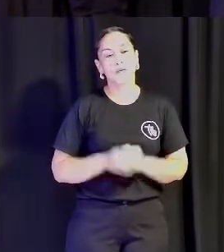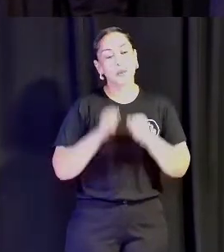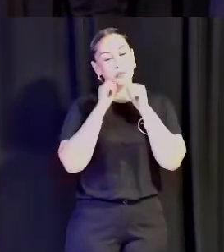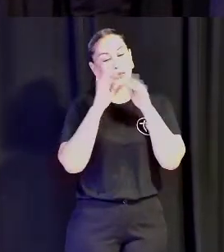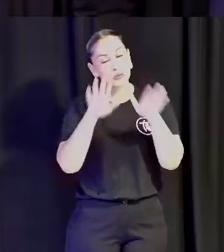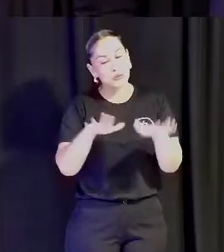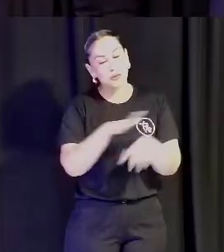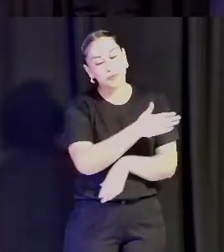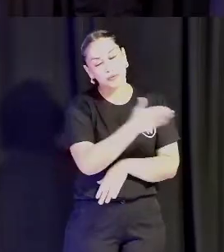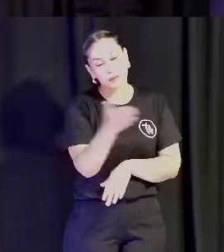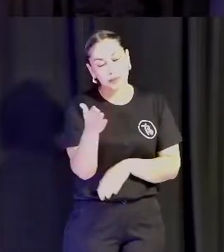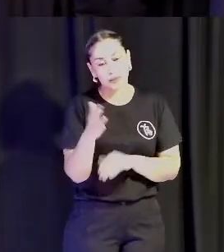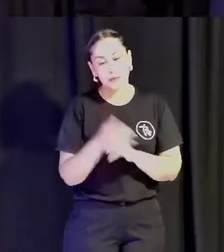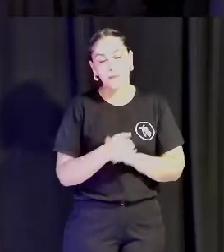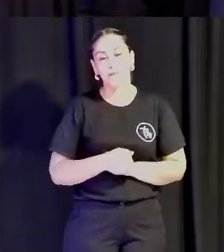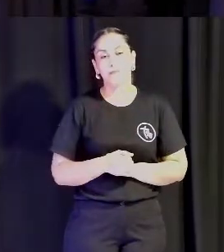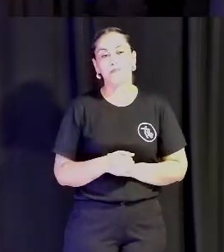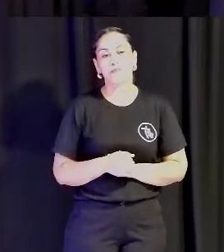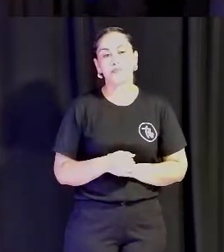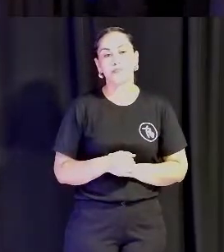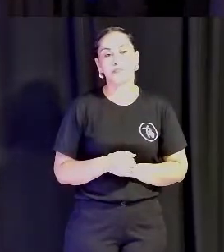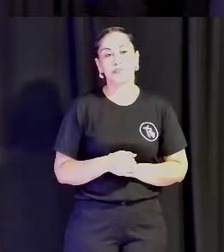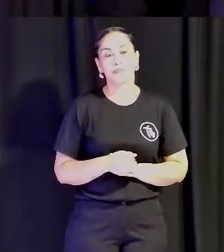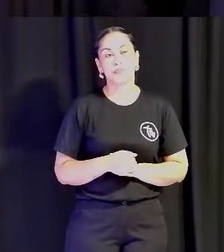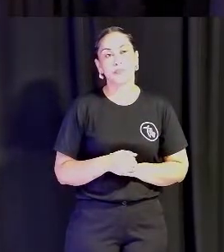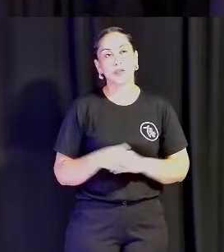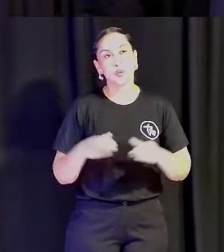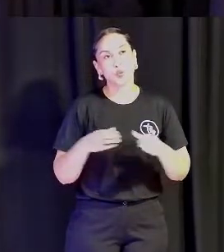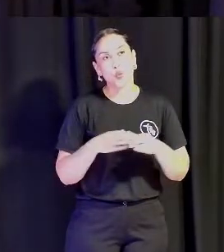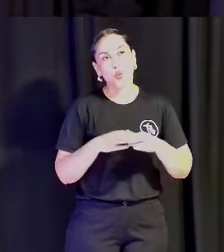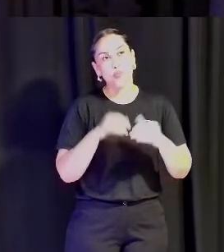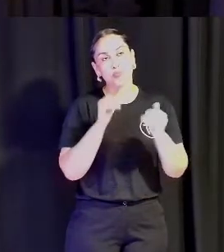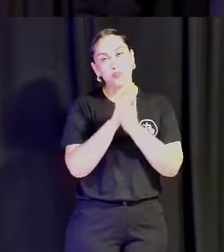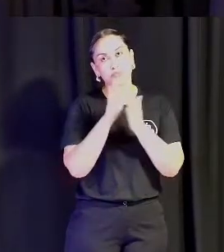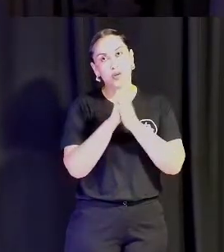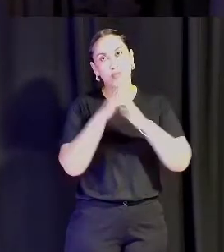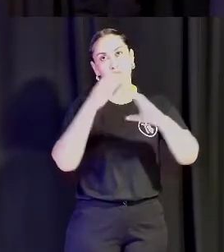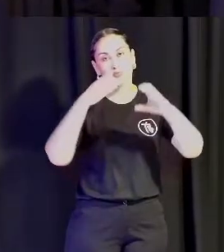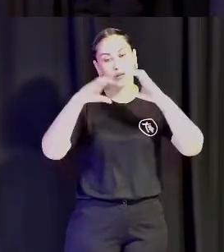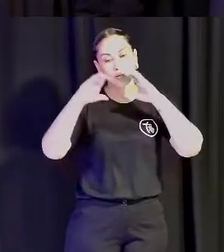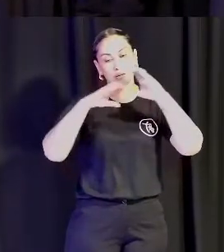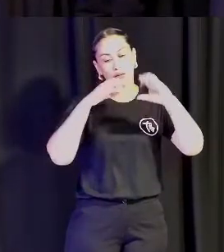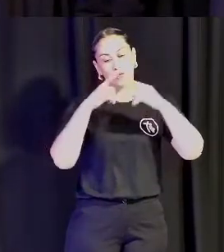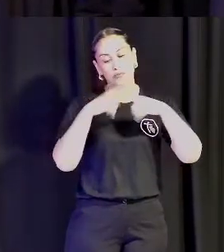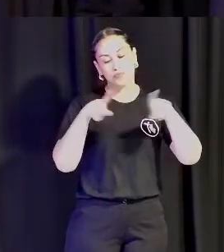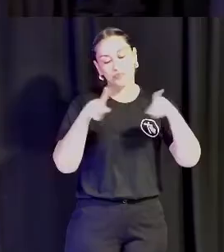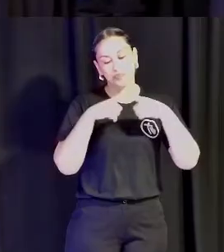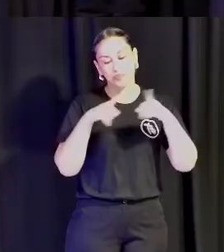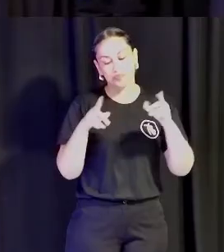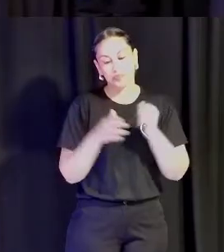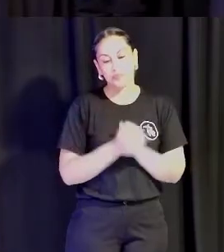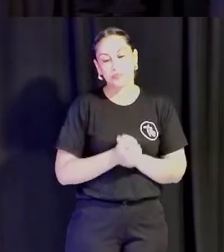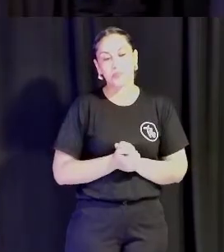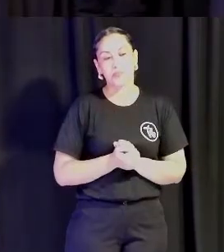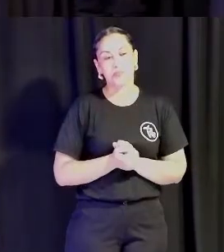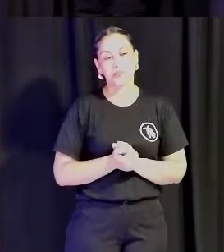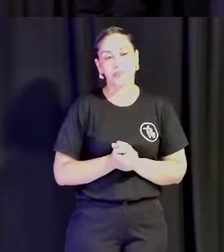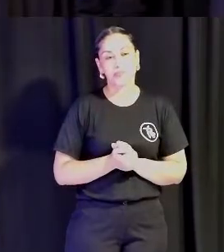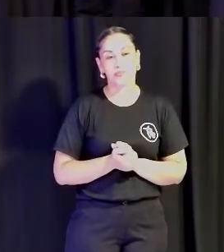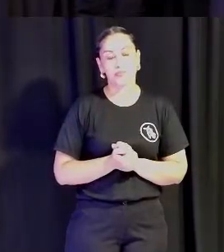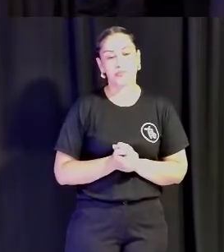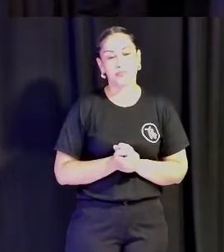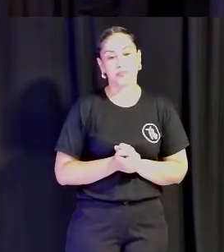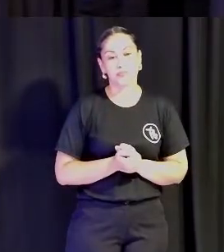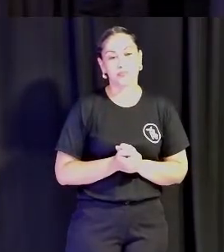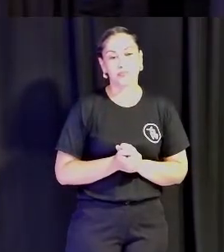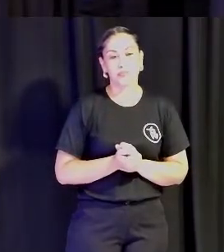vocês e a equipe vai cantar uma canção e nós poderemos estar indo para as